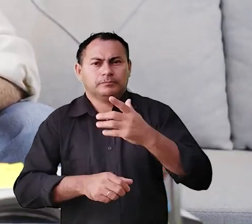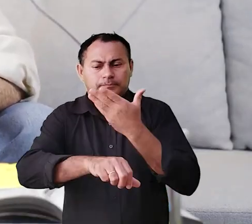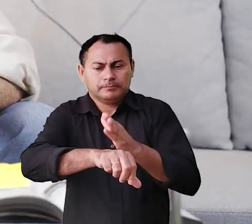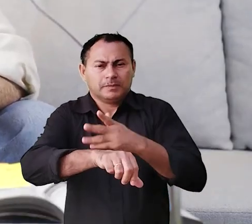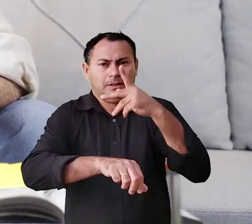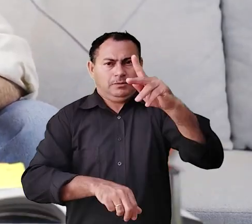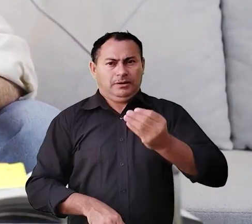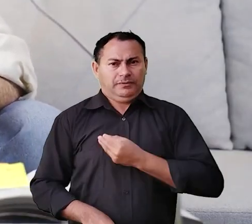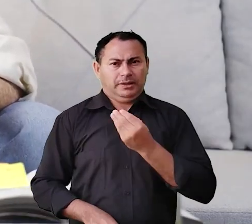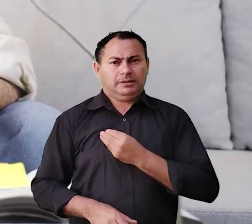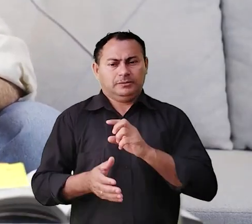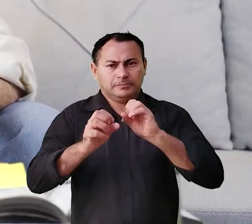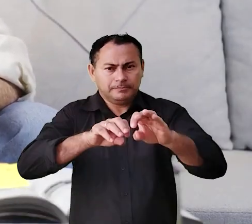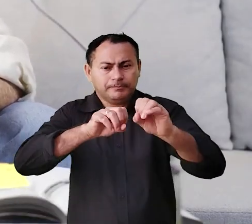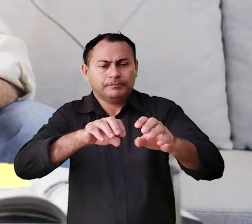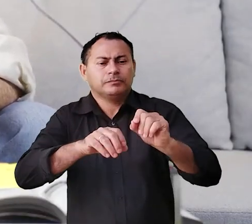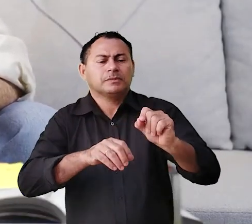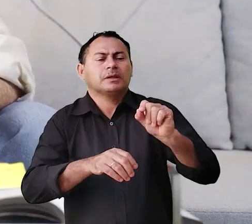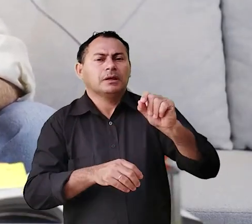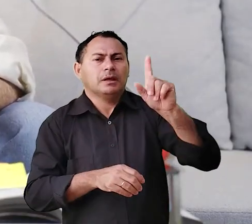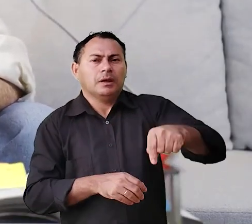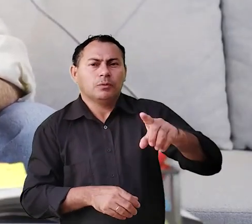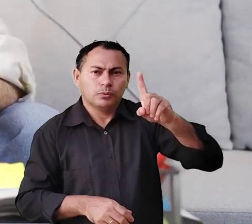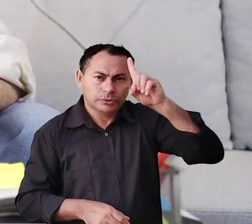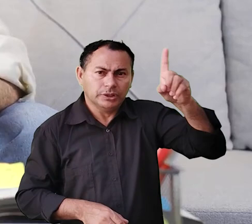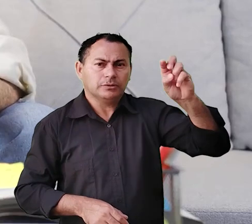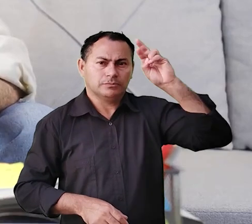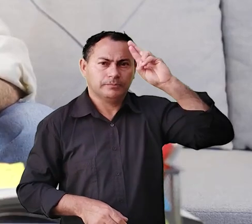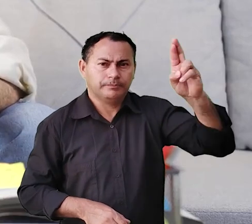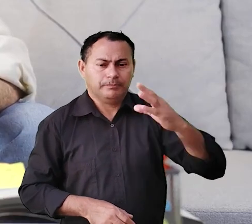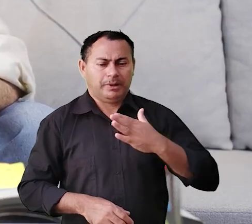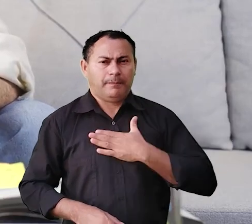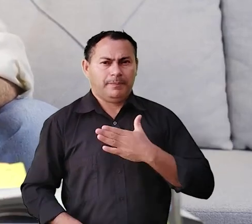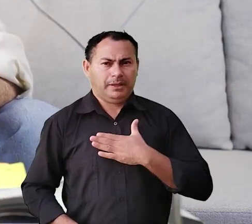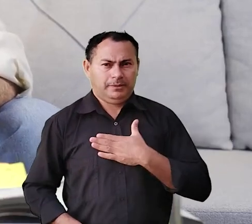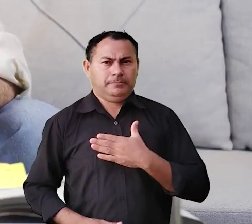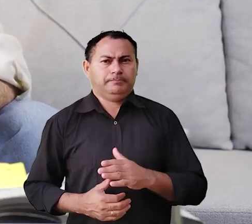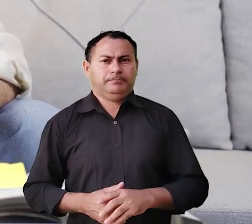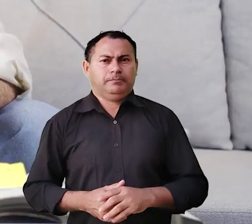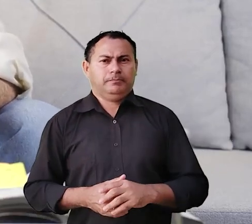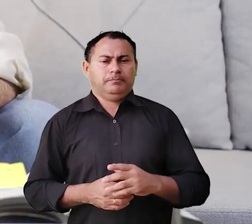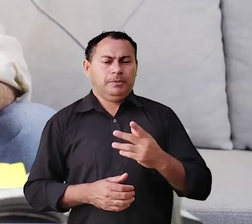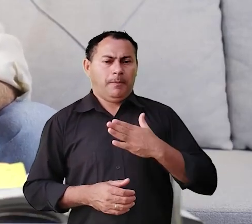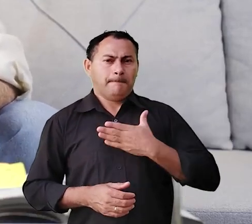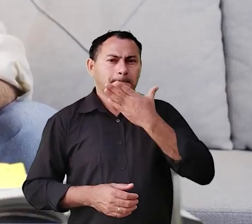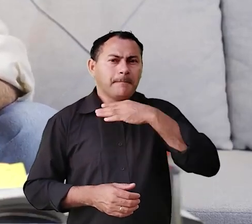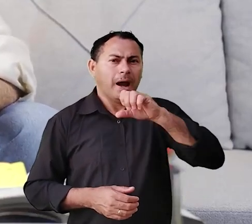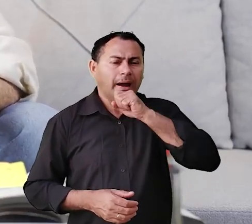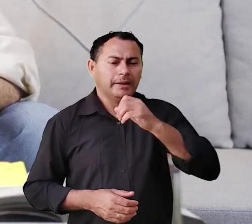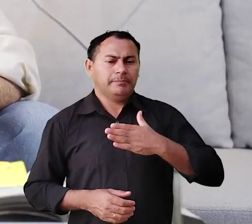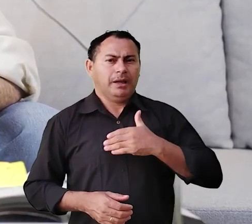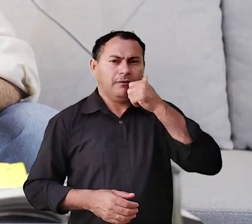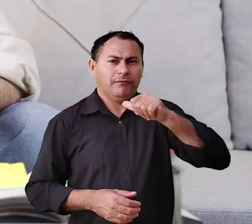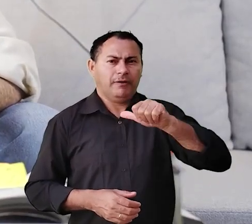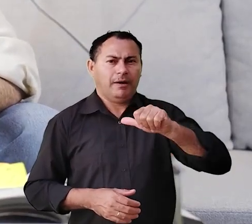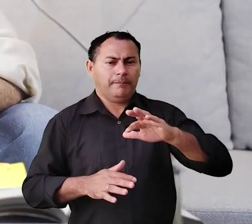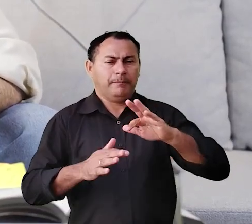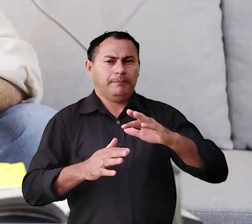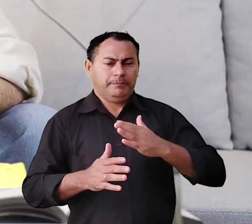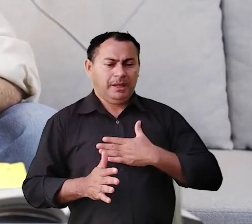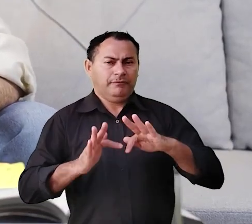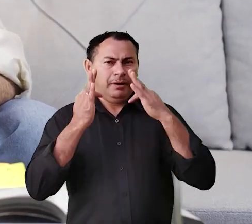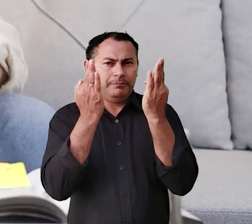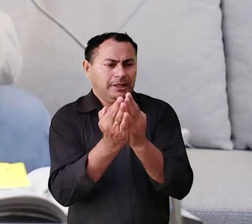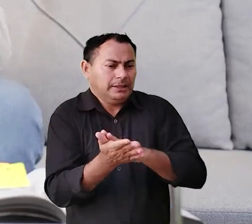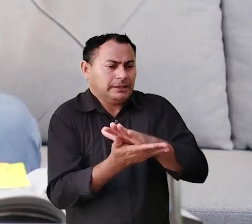e aplique essa lição em sua vida. Aquele foi o dia do Senhor para mim. Meus pais, minha família, meu